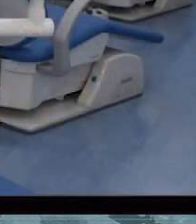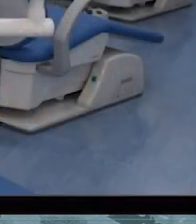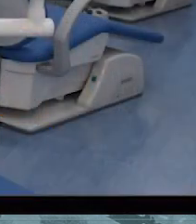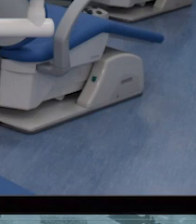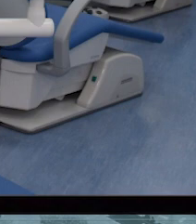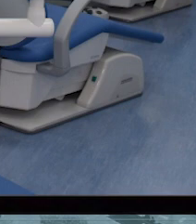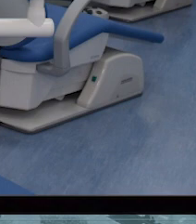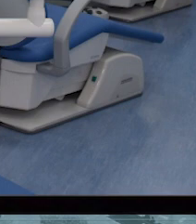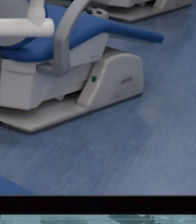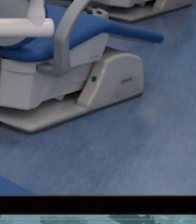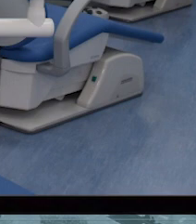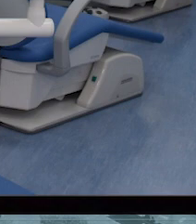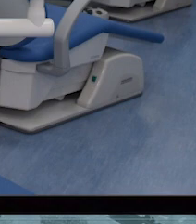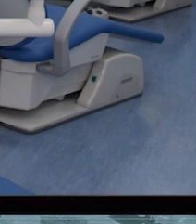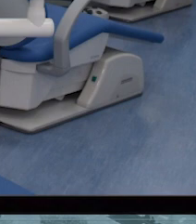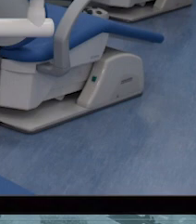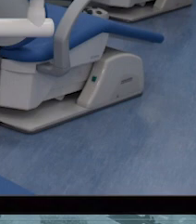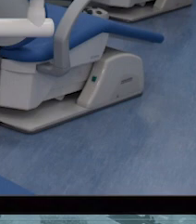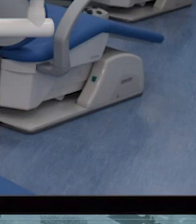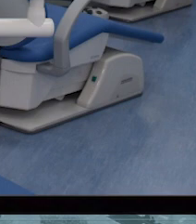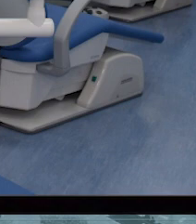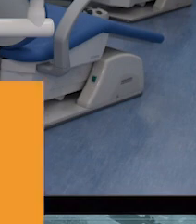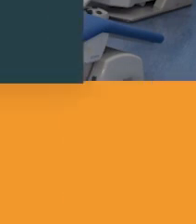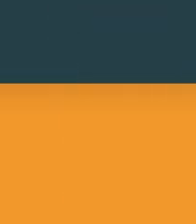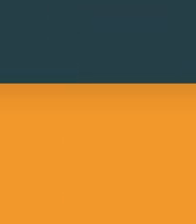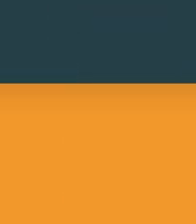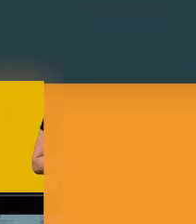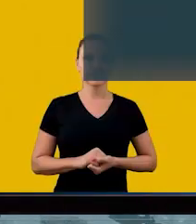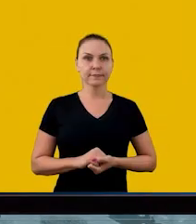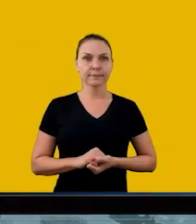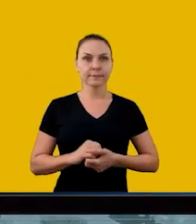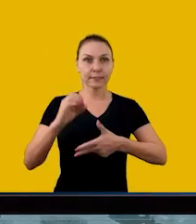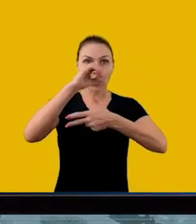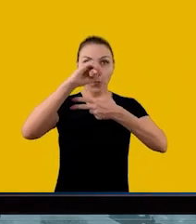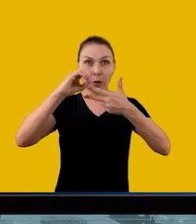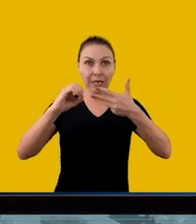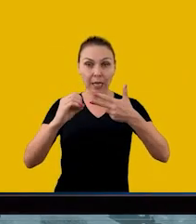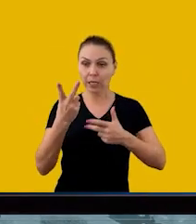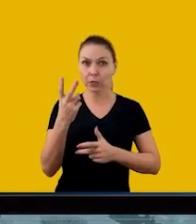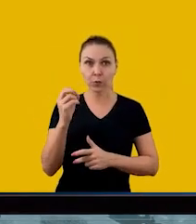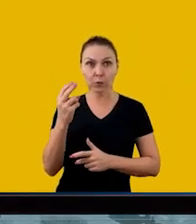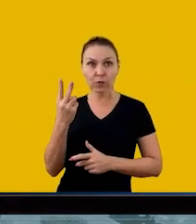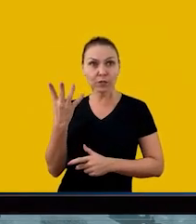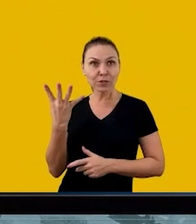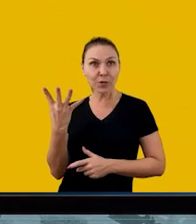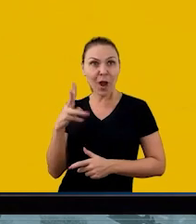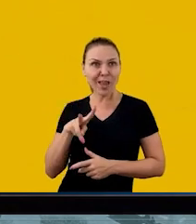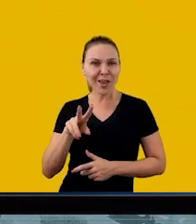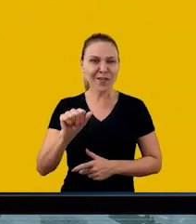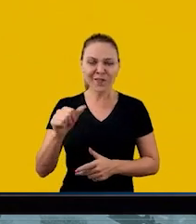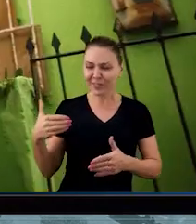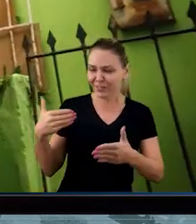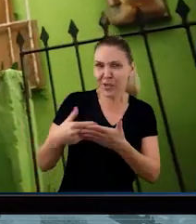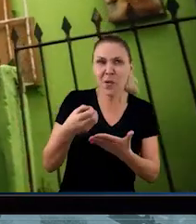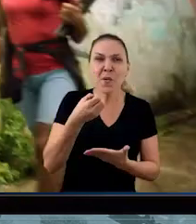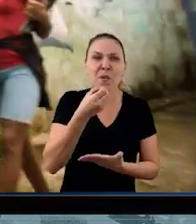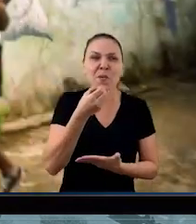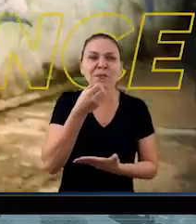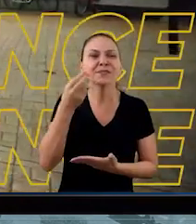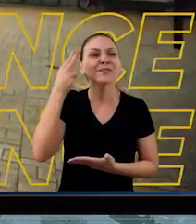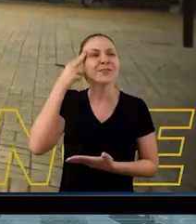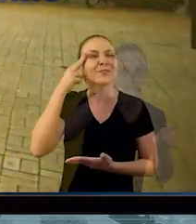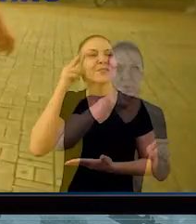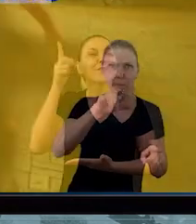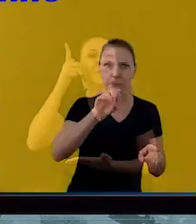distribuição de senhas para atendimento será feita por ordem de chegada. As inscrições para o Exame Nacional do Ensino Médio, o Enem, já